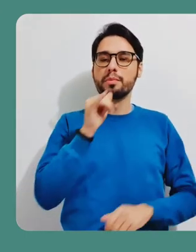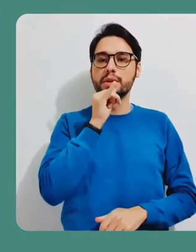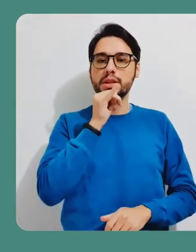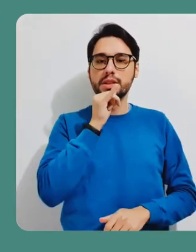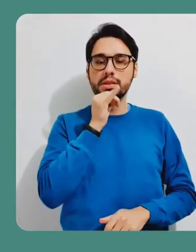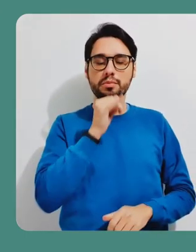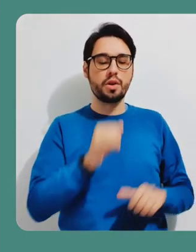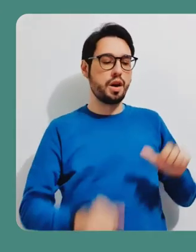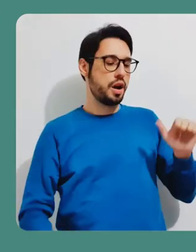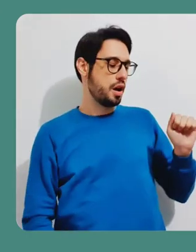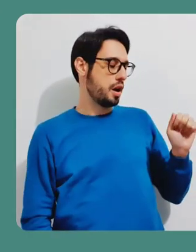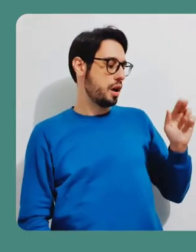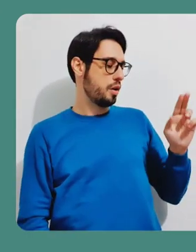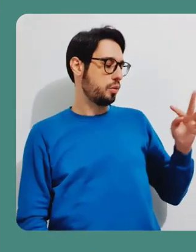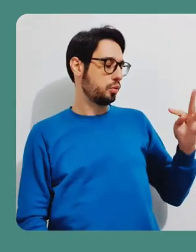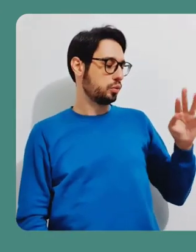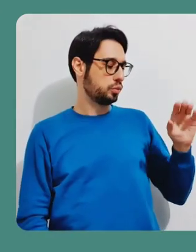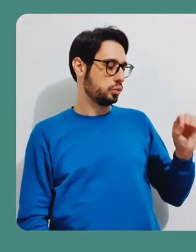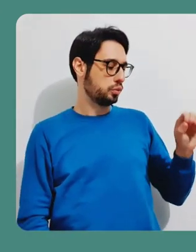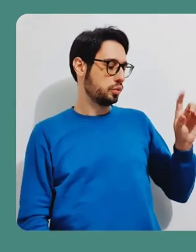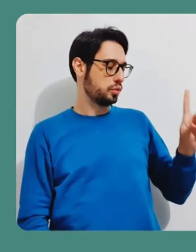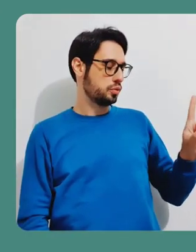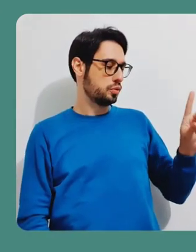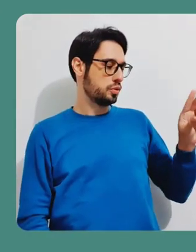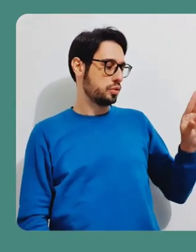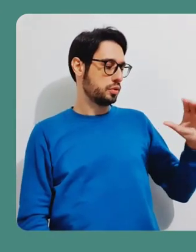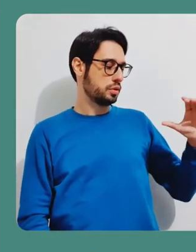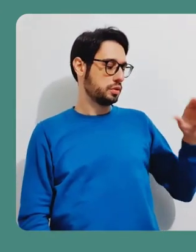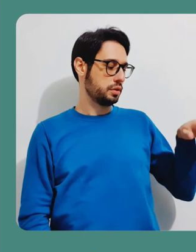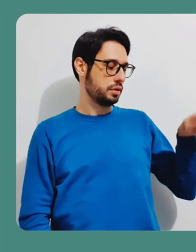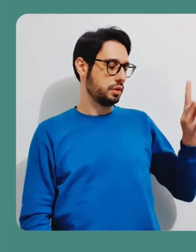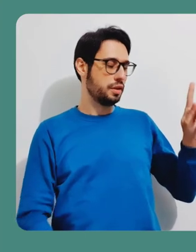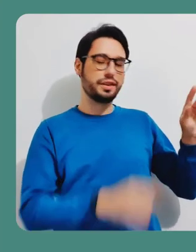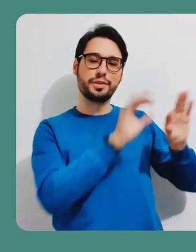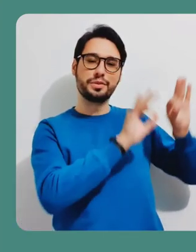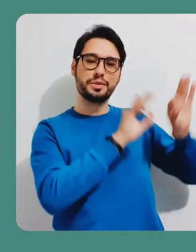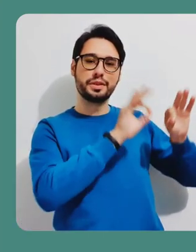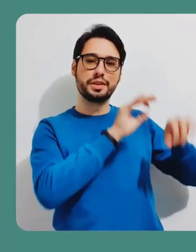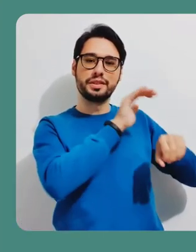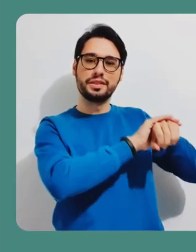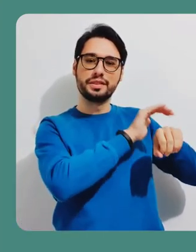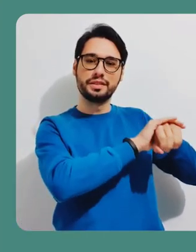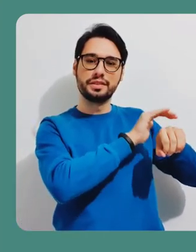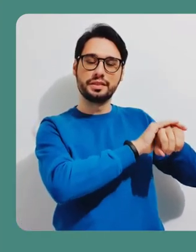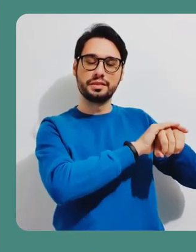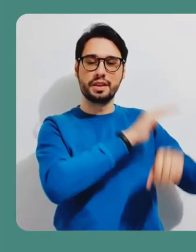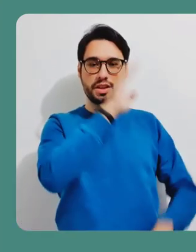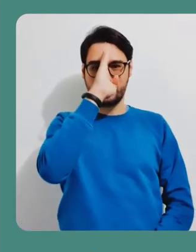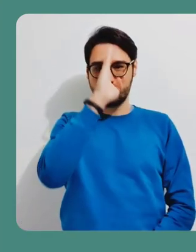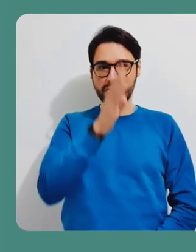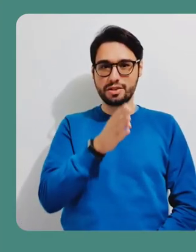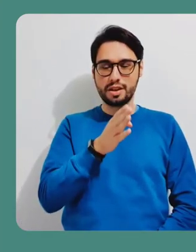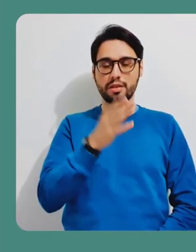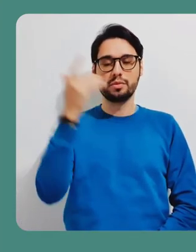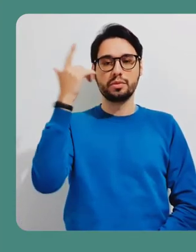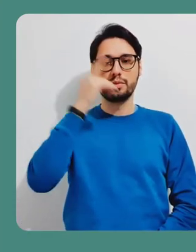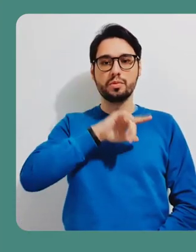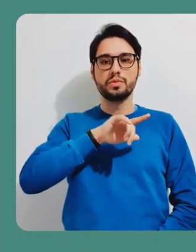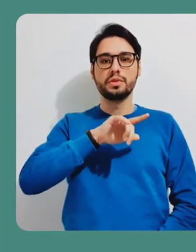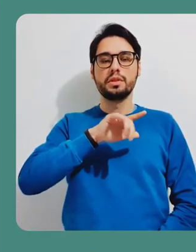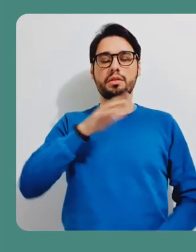outras palavras o autor aqui ele pega as partes que estão em silêncio na faixa de voz e